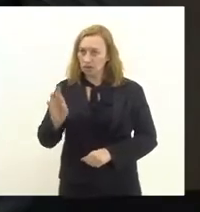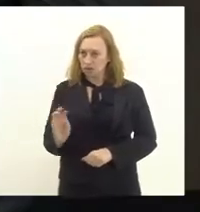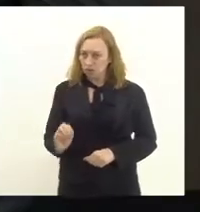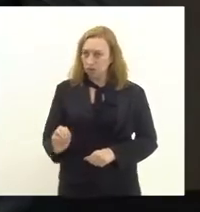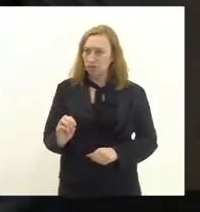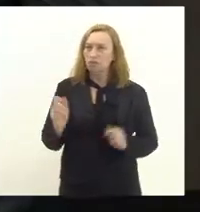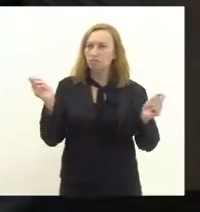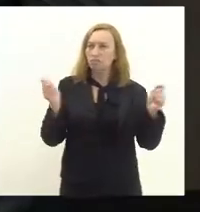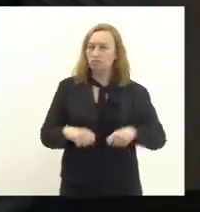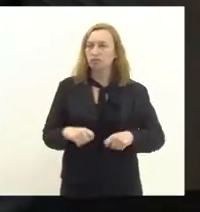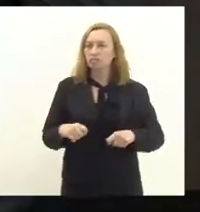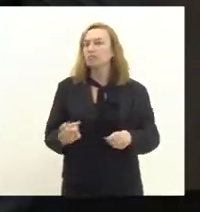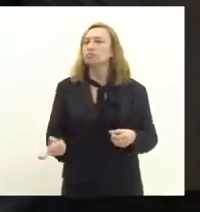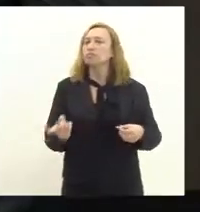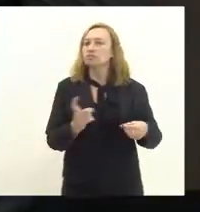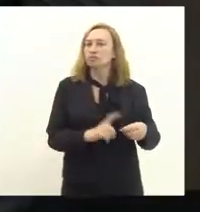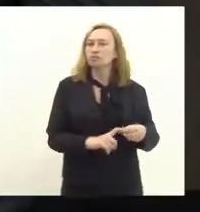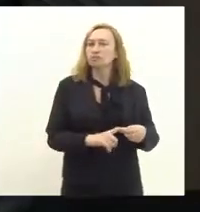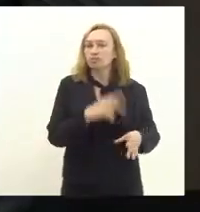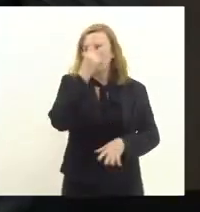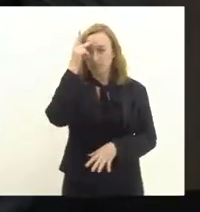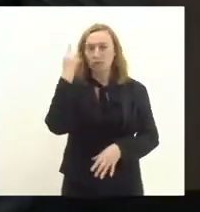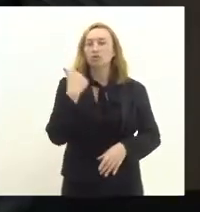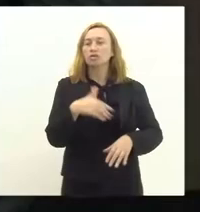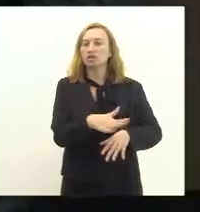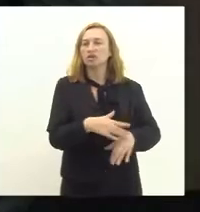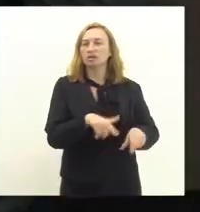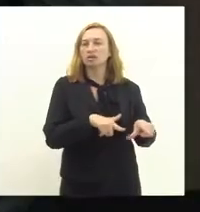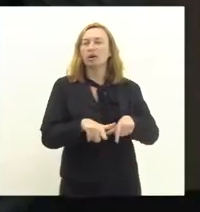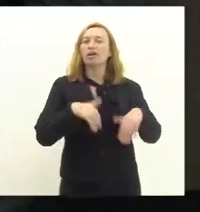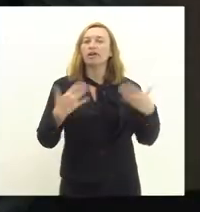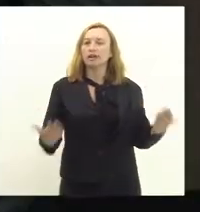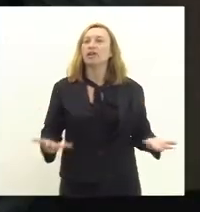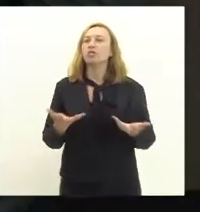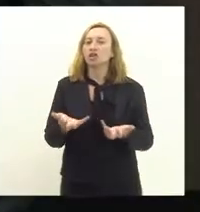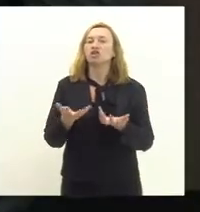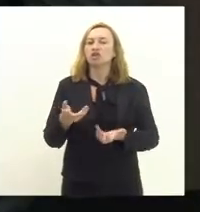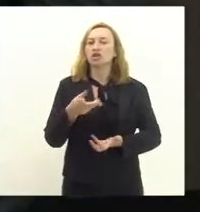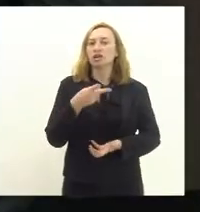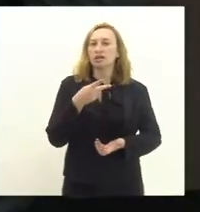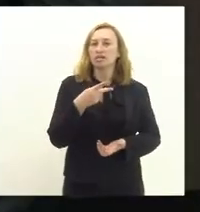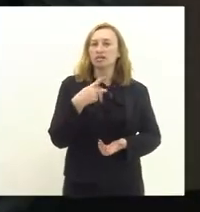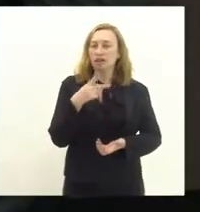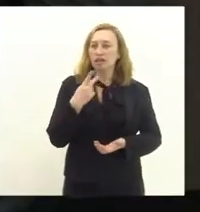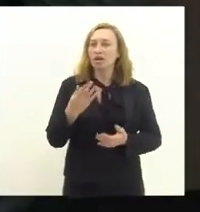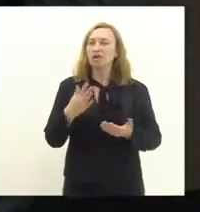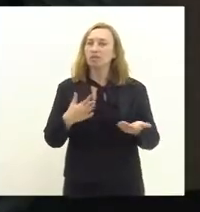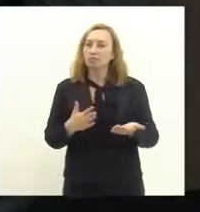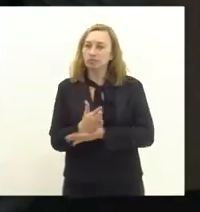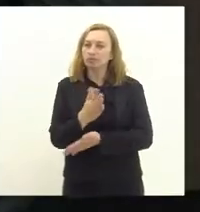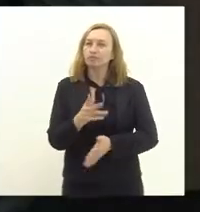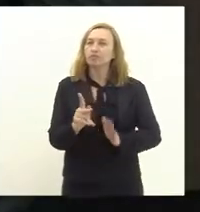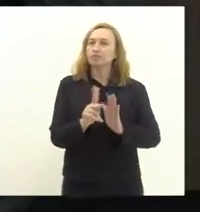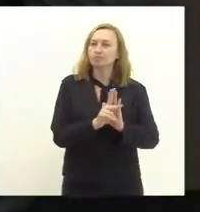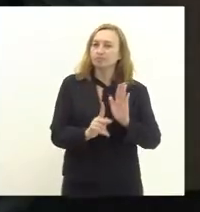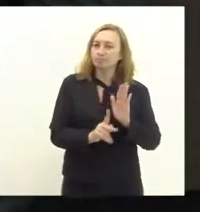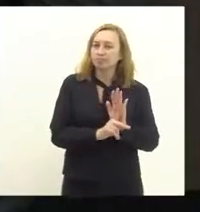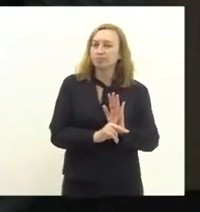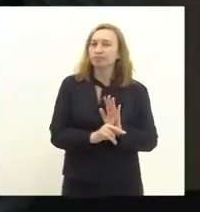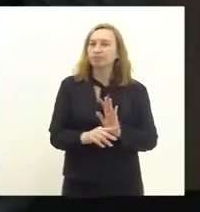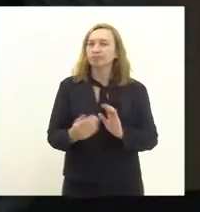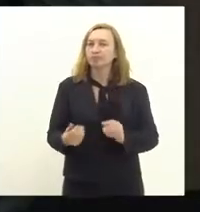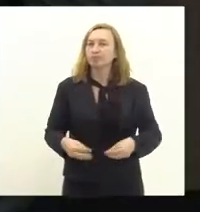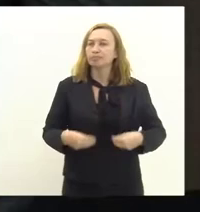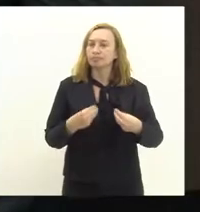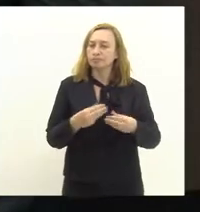de reinserção dessas pessoas. Então, o que a gente está falando com a aprovação desse projeto é que a gente dá